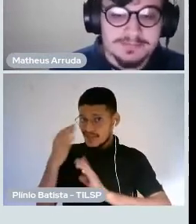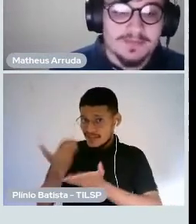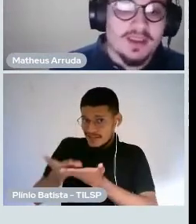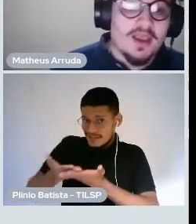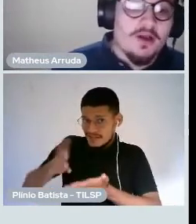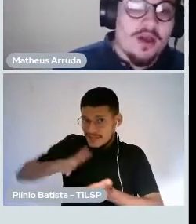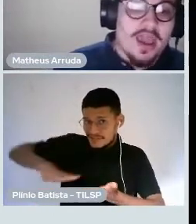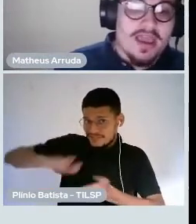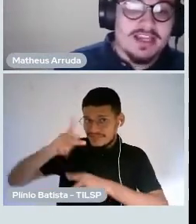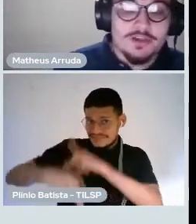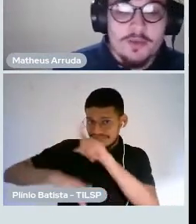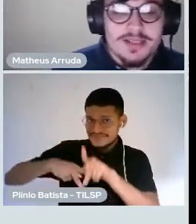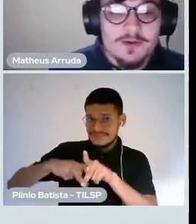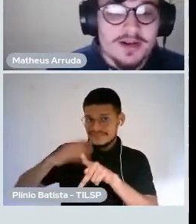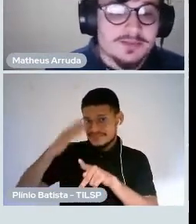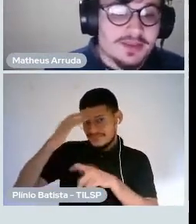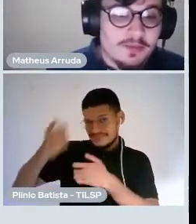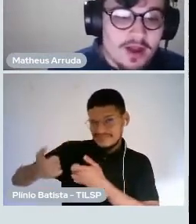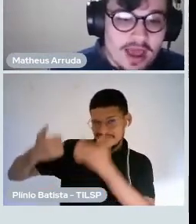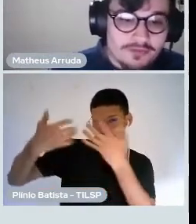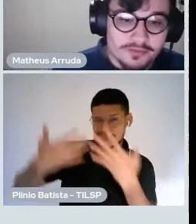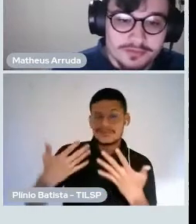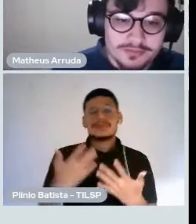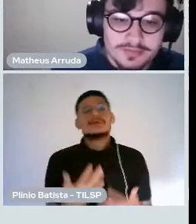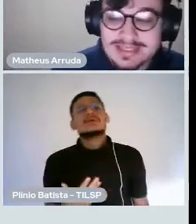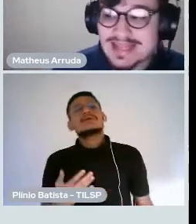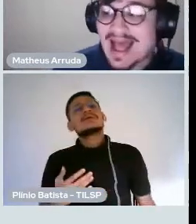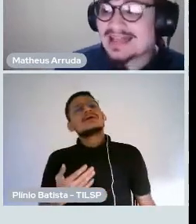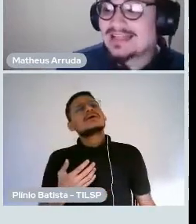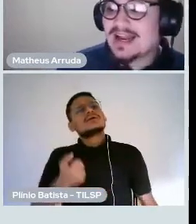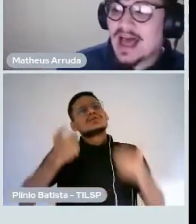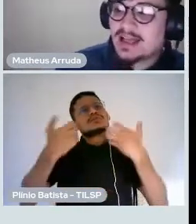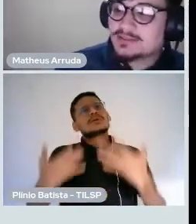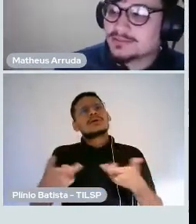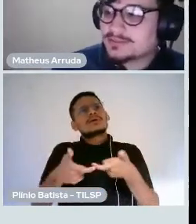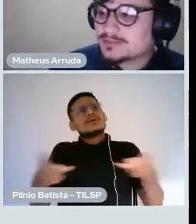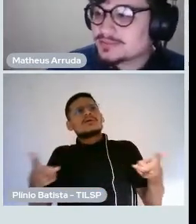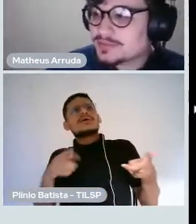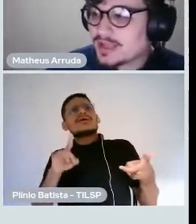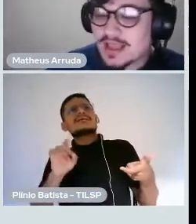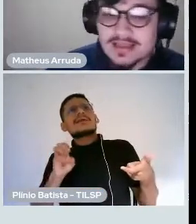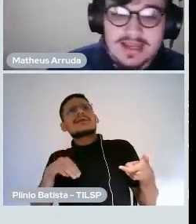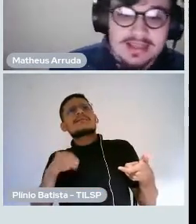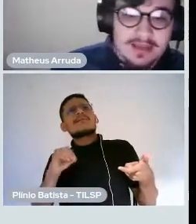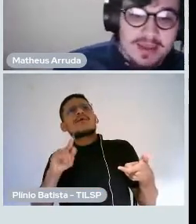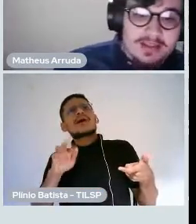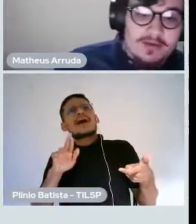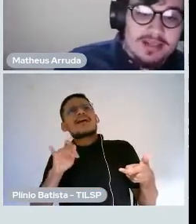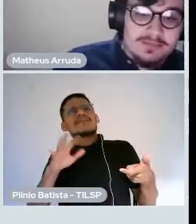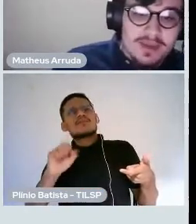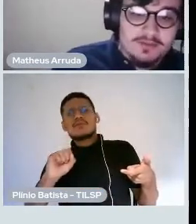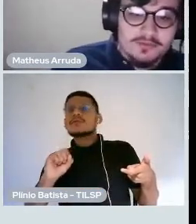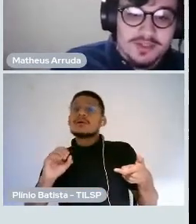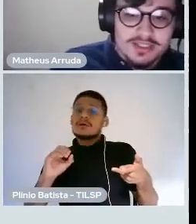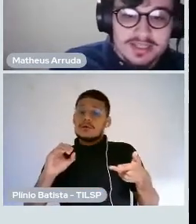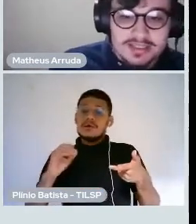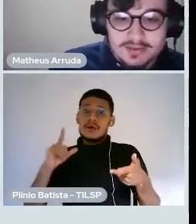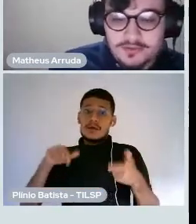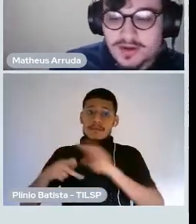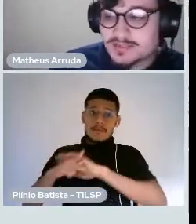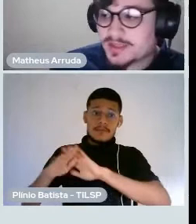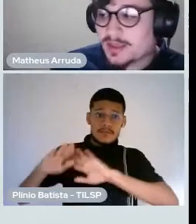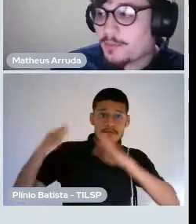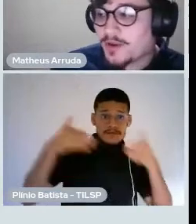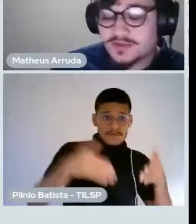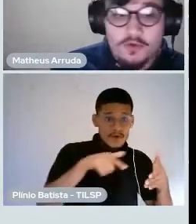população, né? E a gente começa pelo crescimento demográfico, que está atrelado diretamente ao crescimento